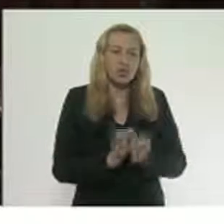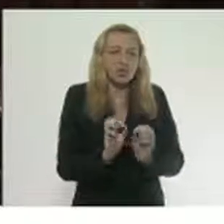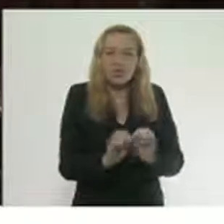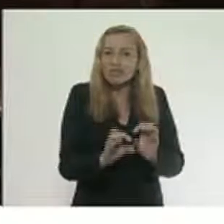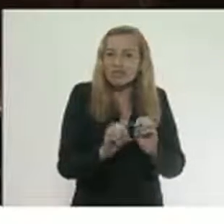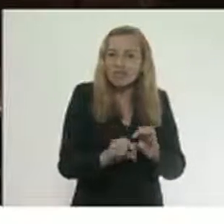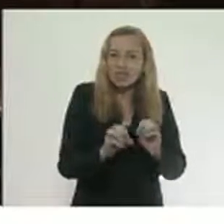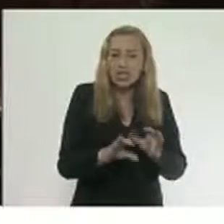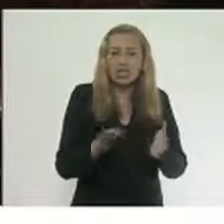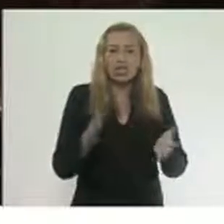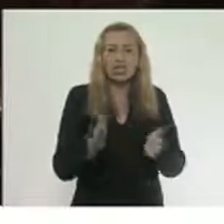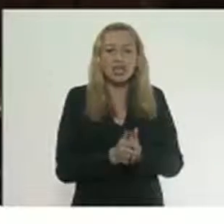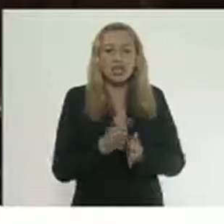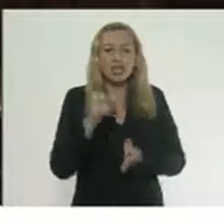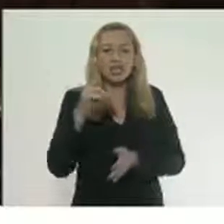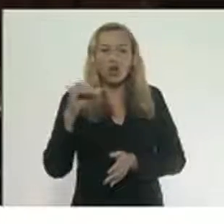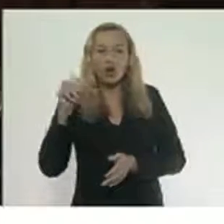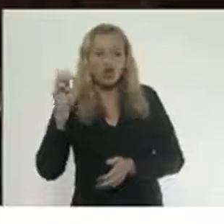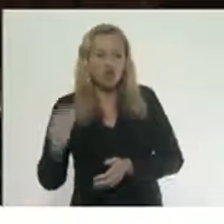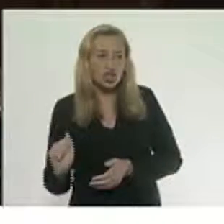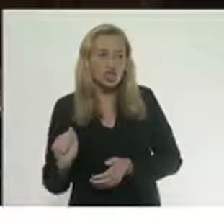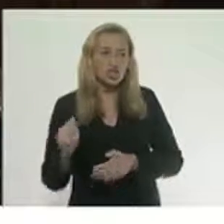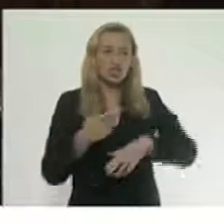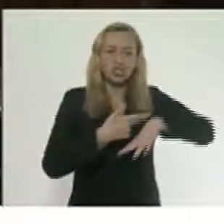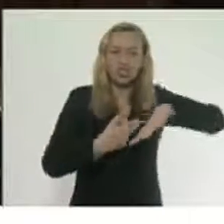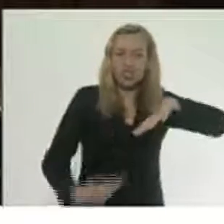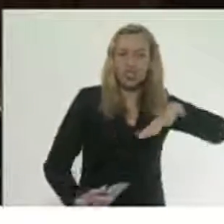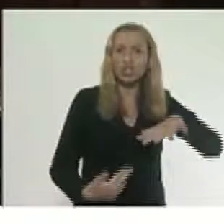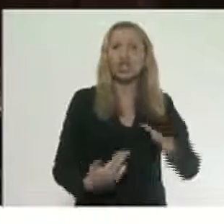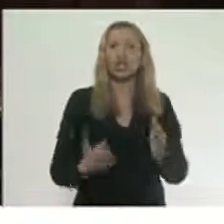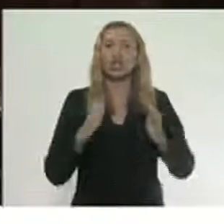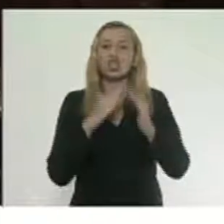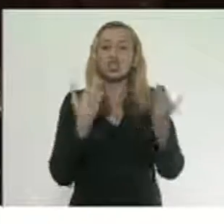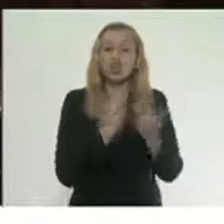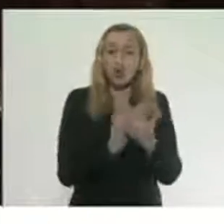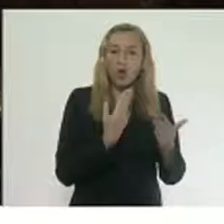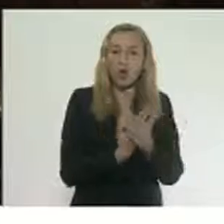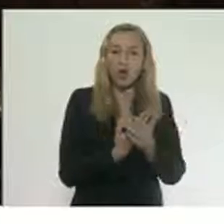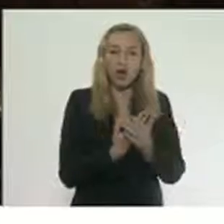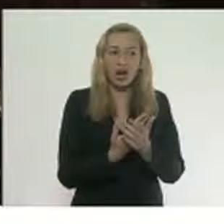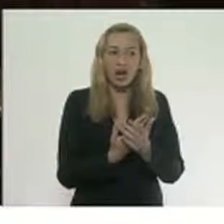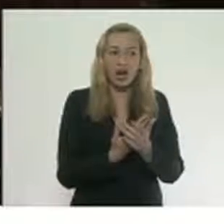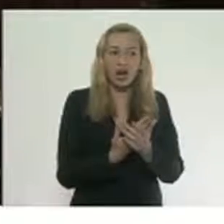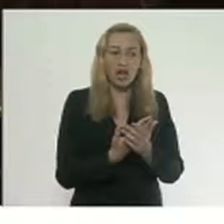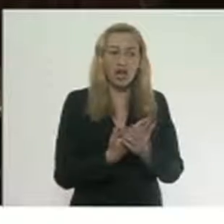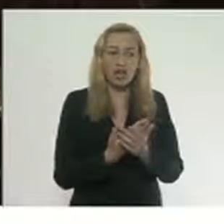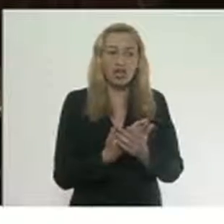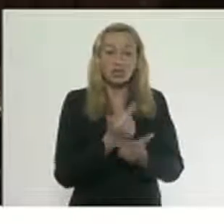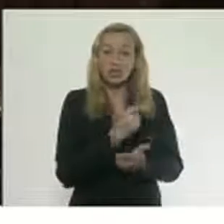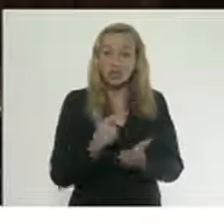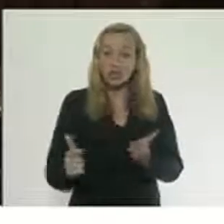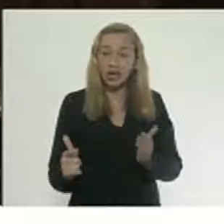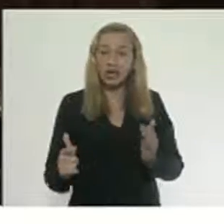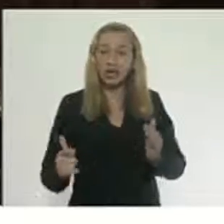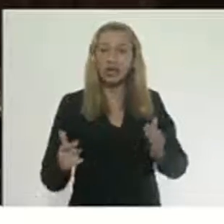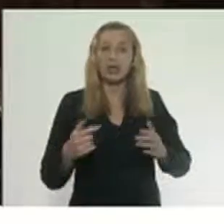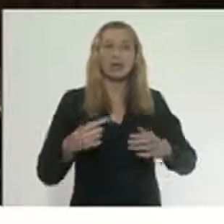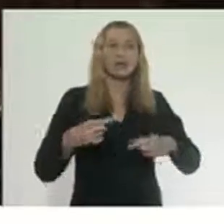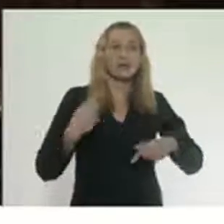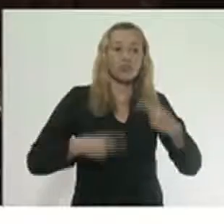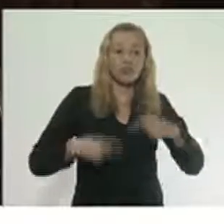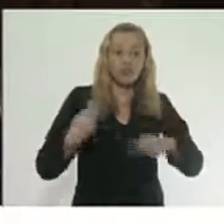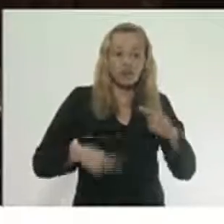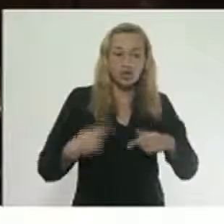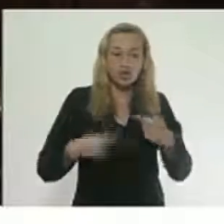ensino, como a ideologia de gênero, a escola sem partido, a educação domiciliar, o combate ao